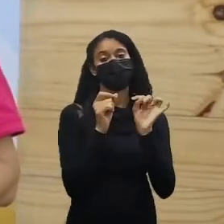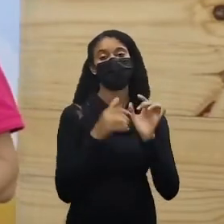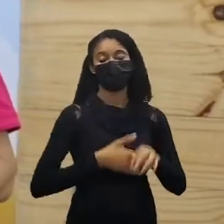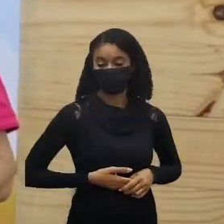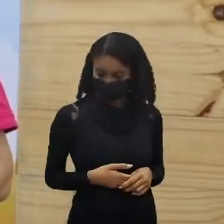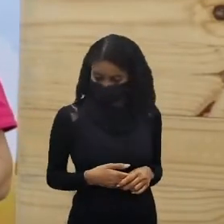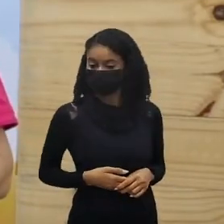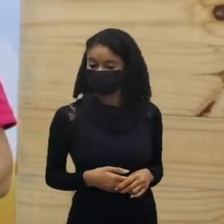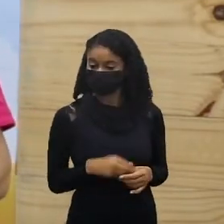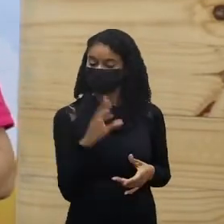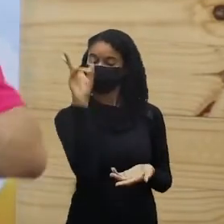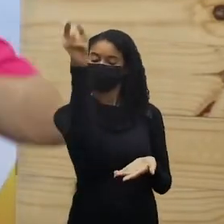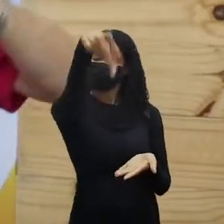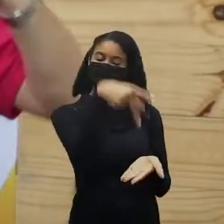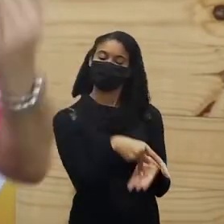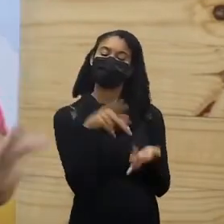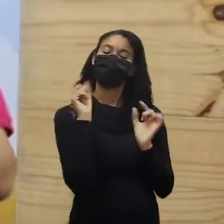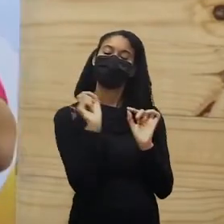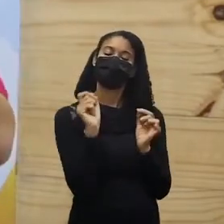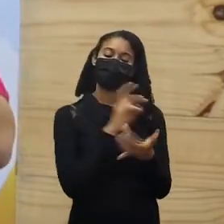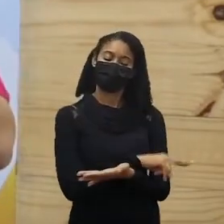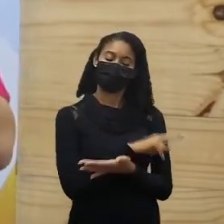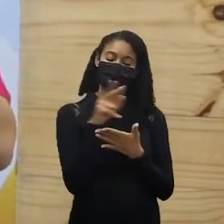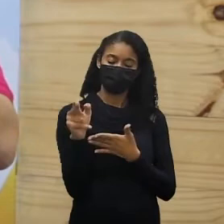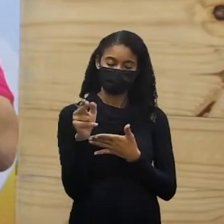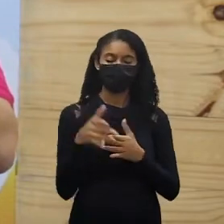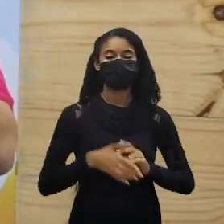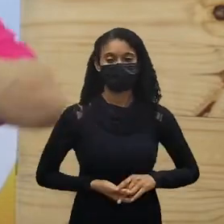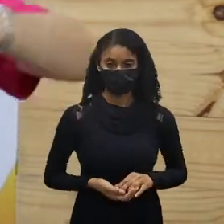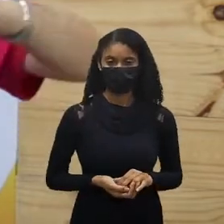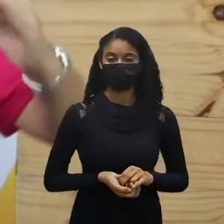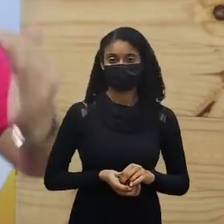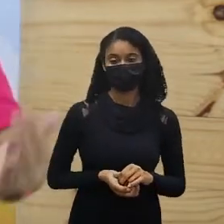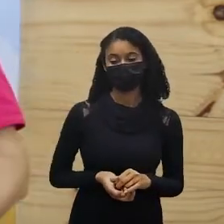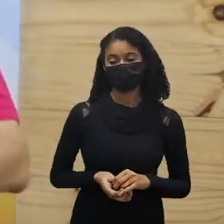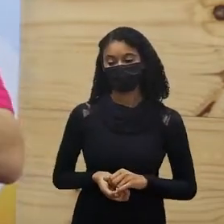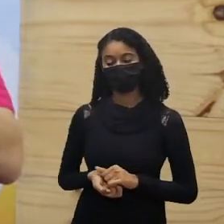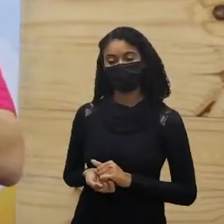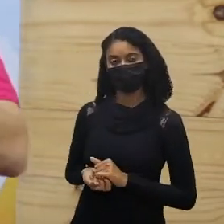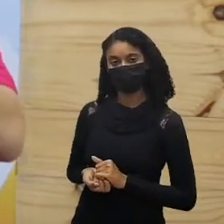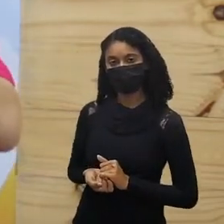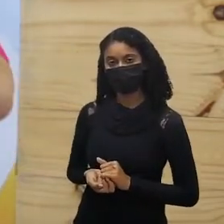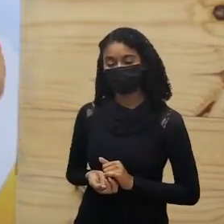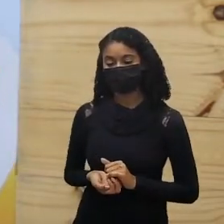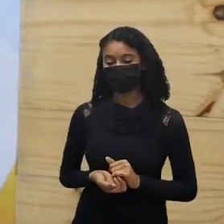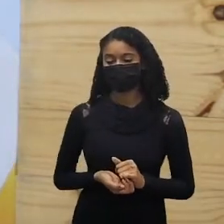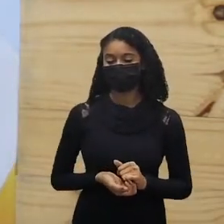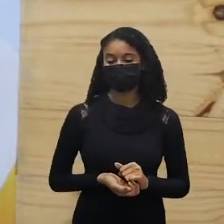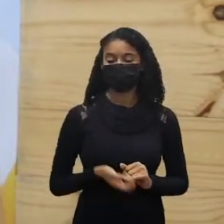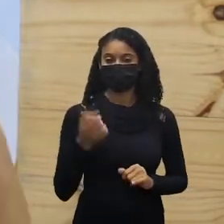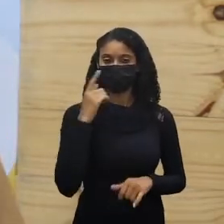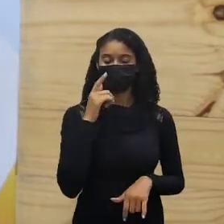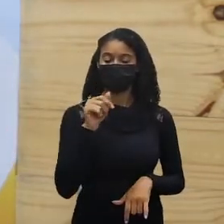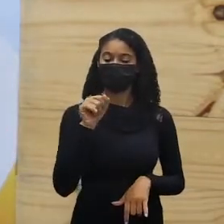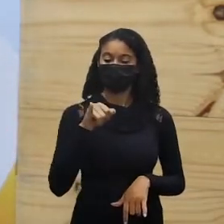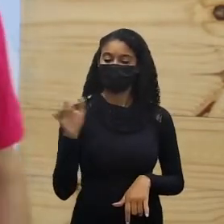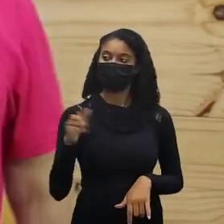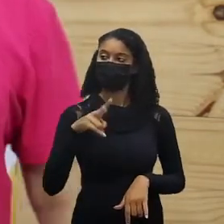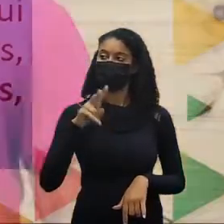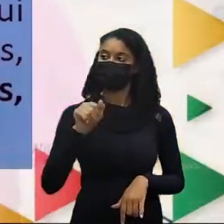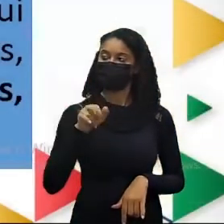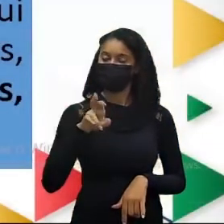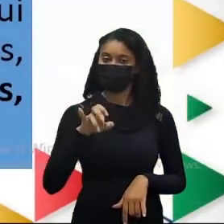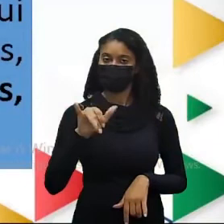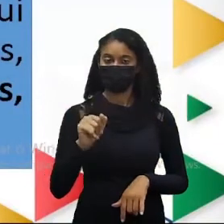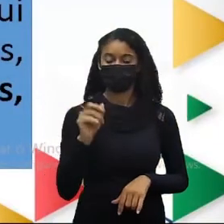justamente, certo, a questão das variações, certo? Olha aí a variação, aí varia. E vamos